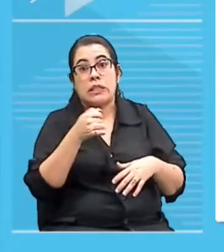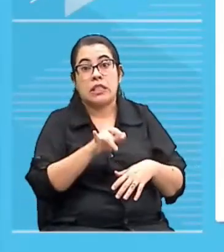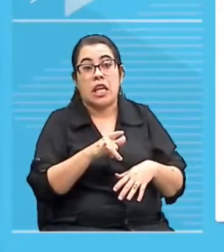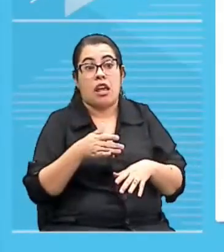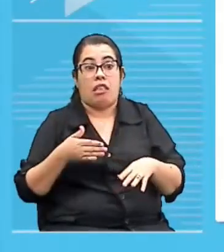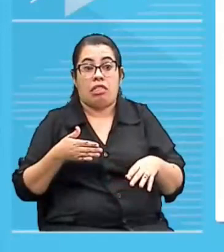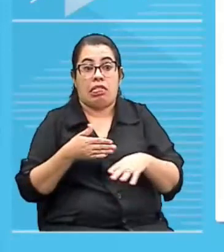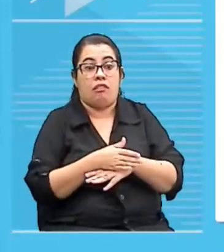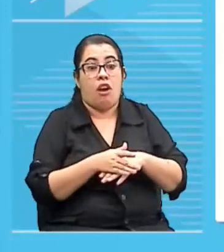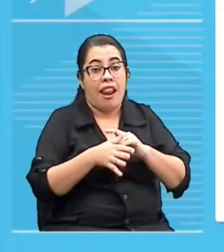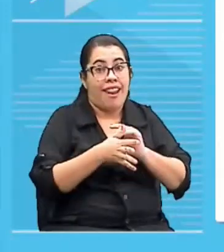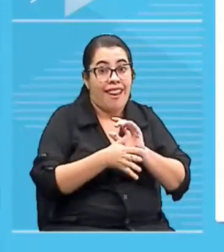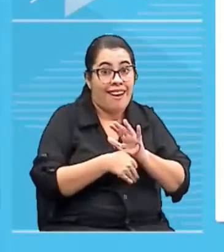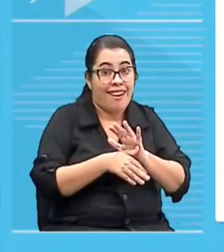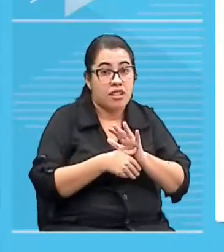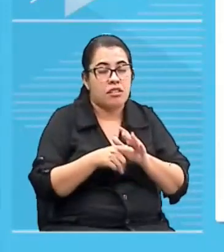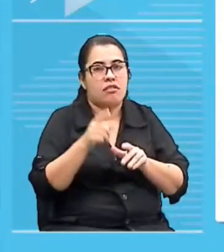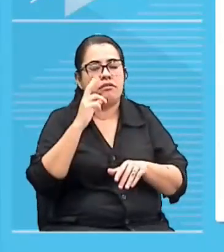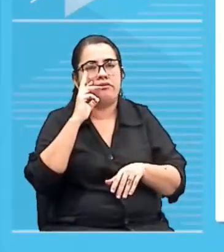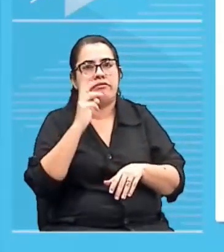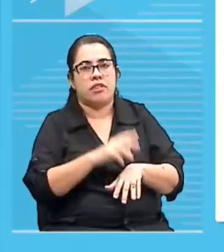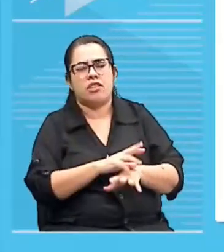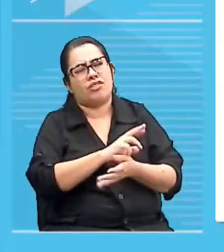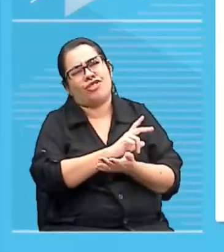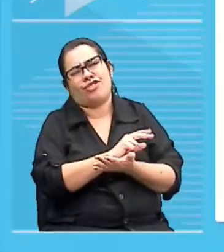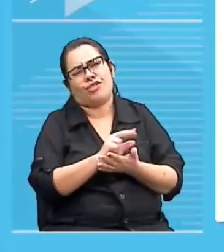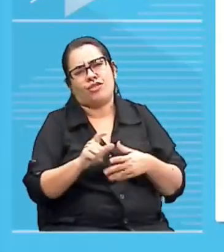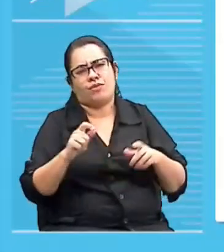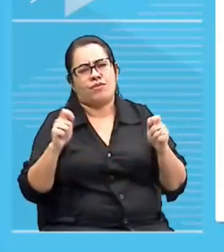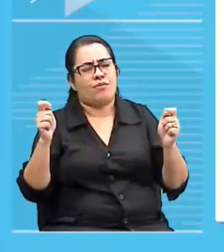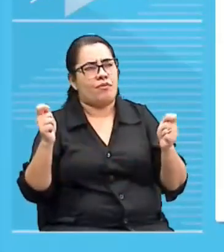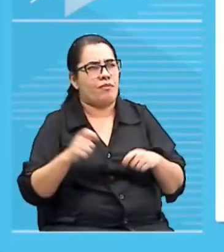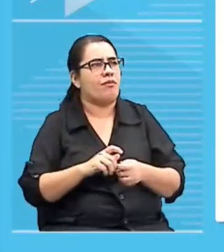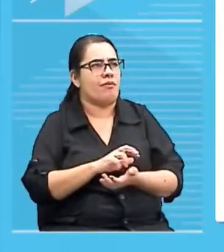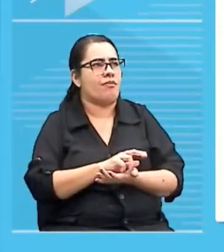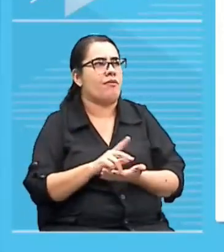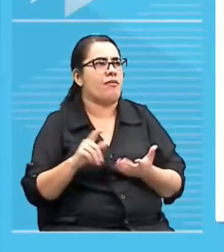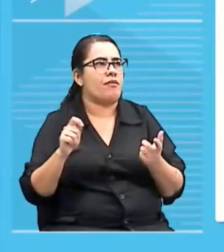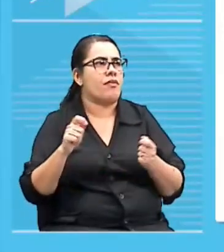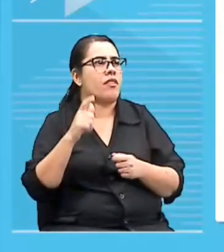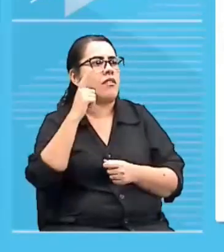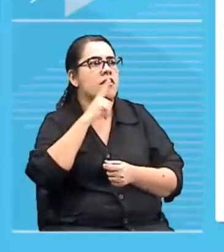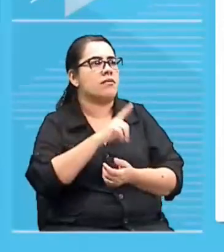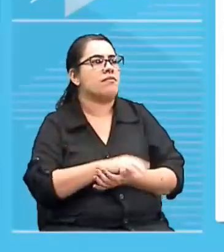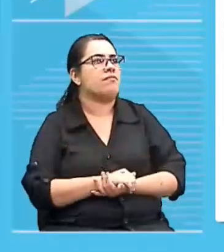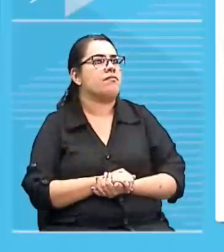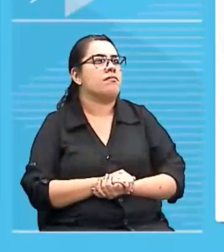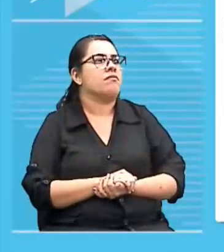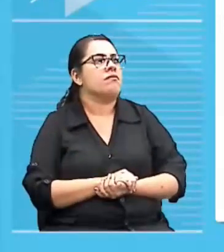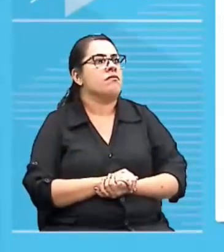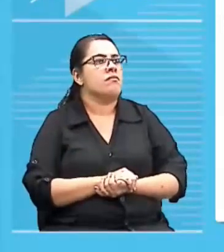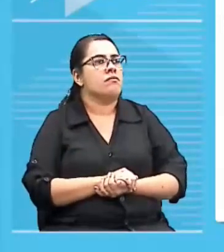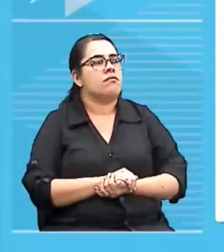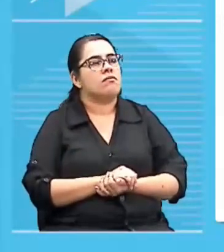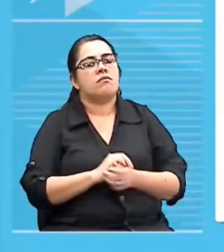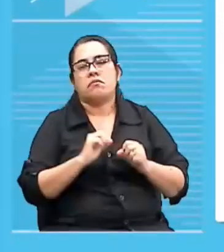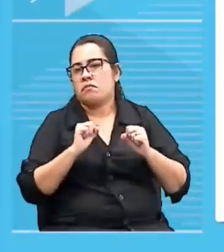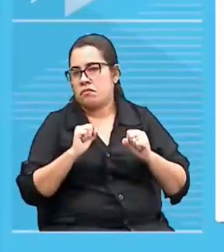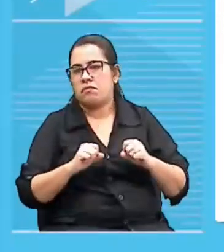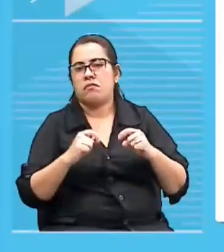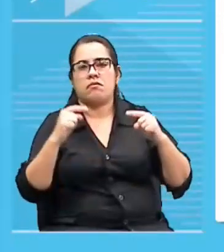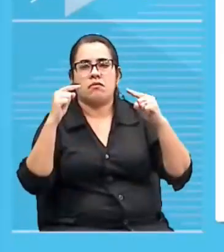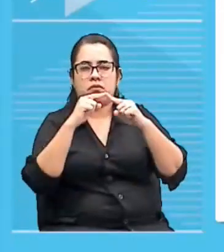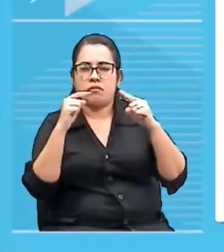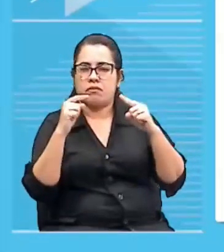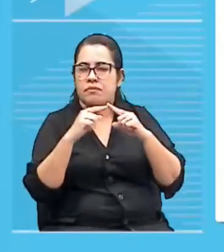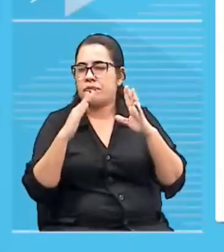na sua casa e muitos outros aspectos, tá, turma? E muitos outros aspectos. Você também pode estar utilizando aí a